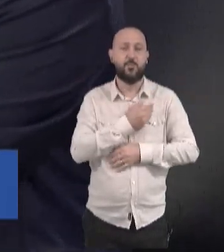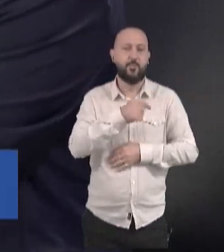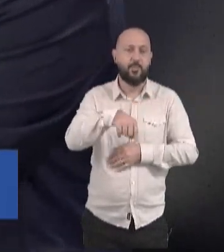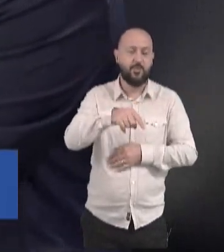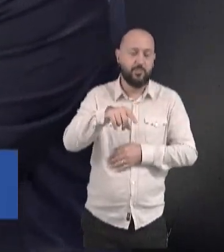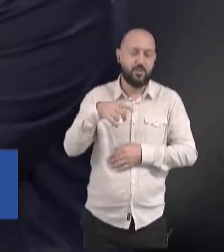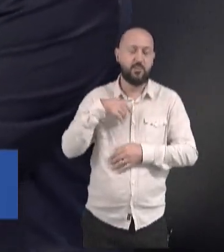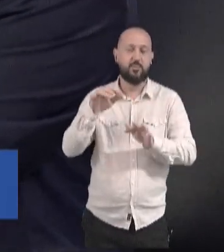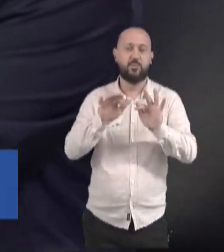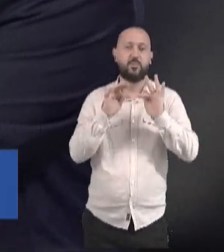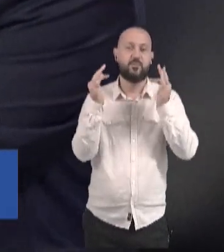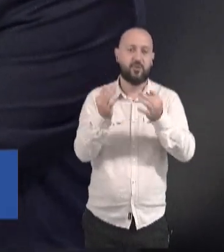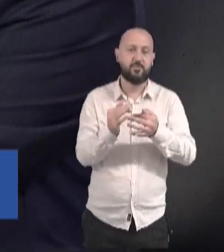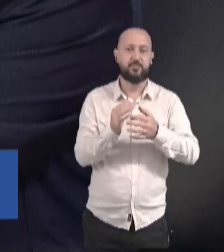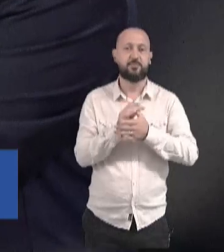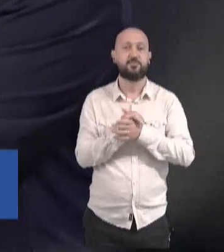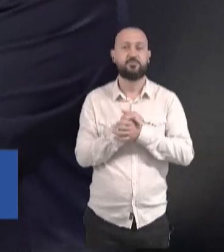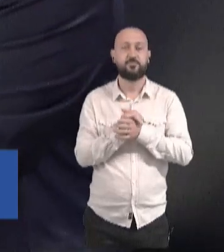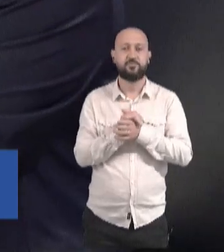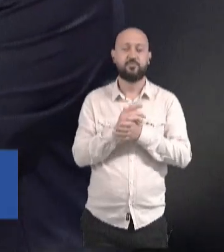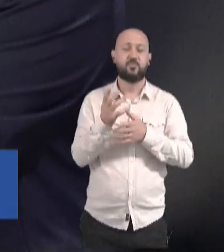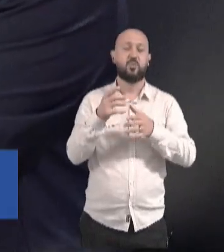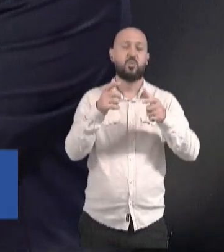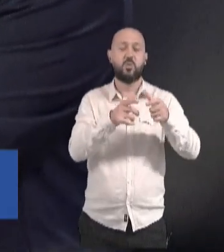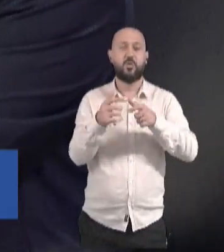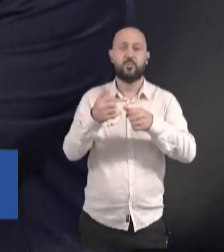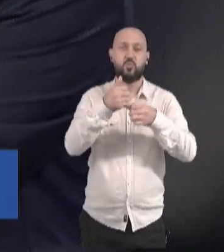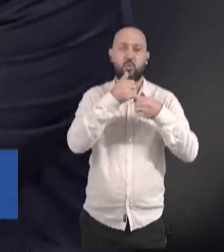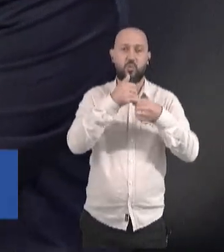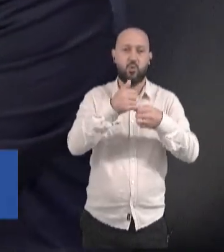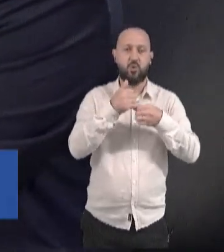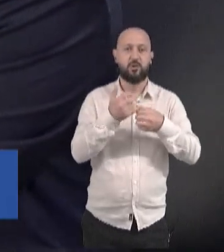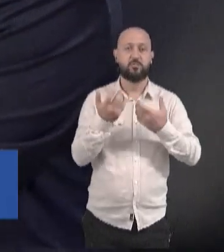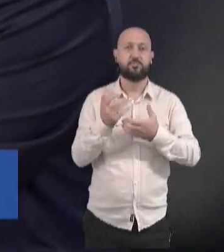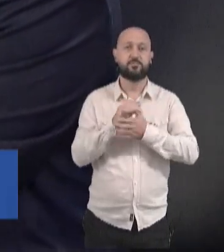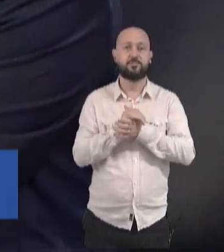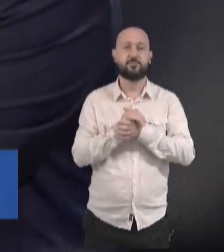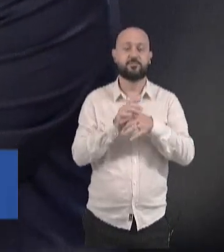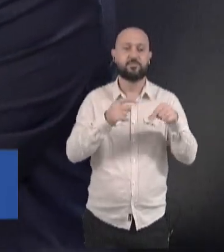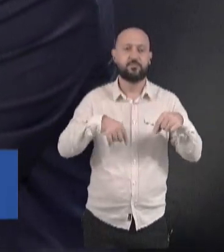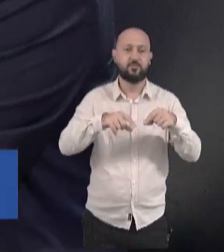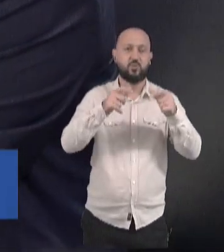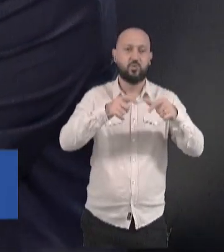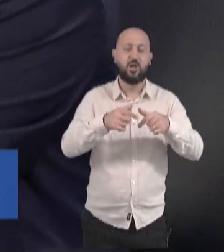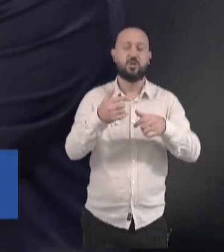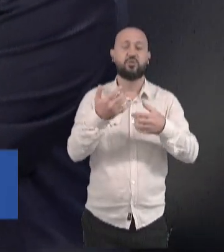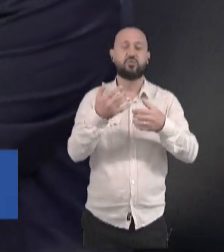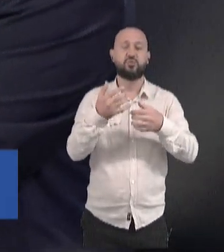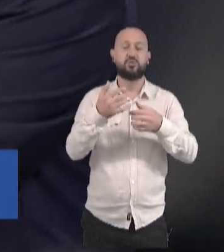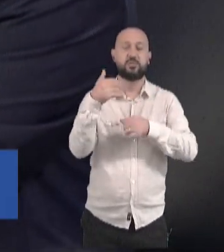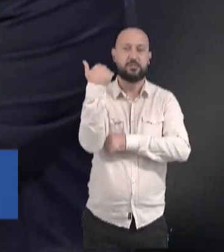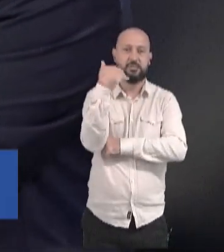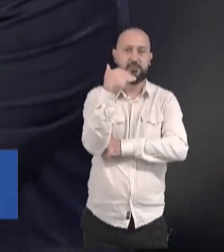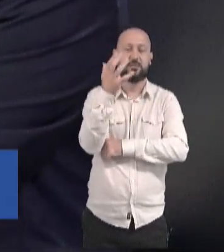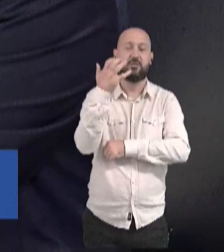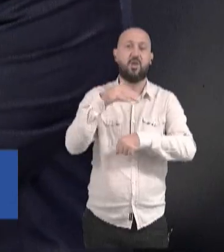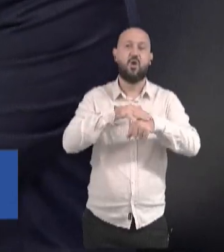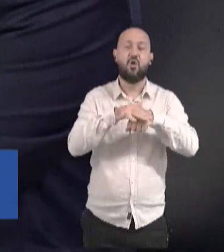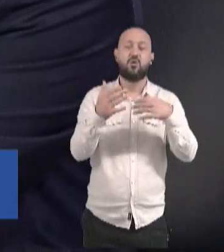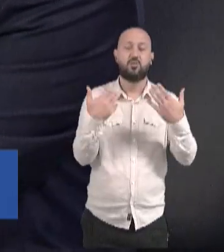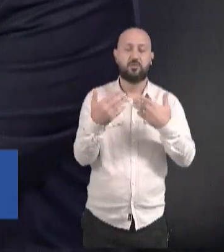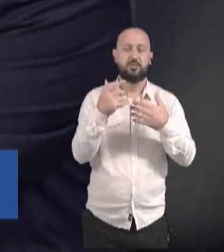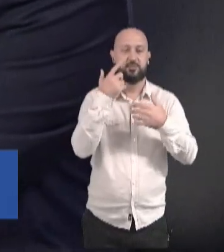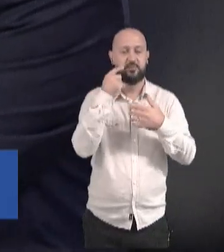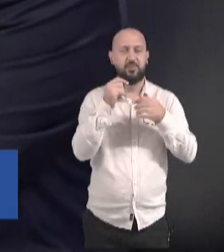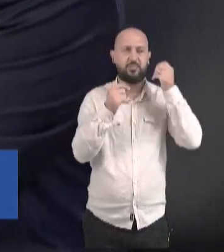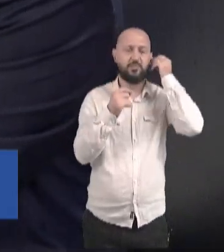amigo, para a família, num almoço, numa roda de tereré, numa roda de cerveja. Ele quer falar,